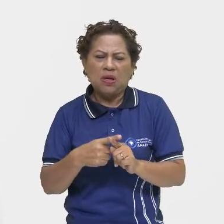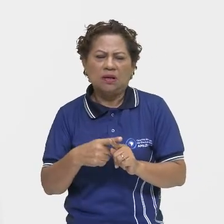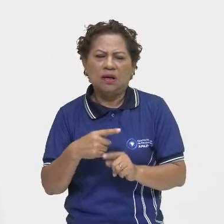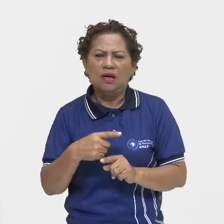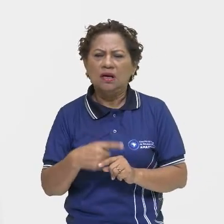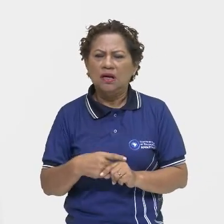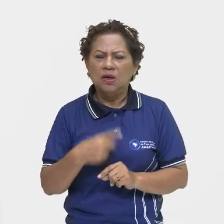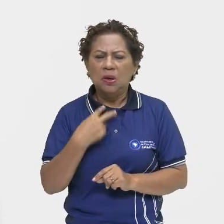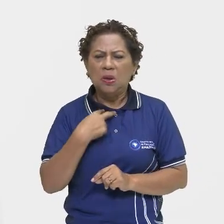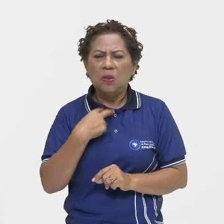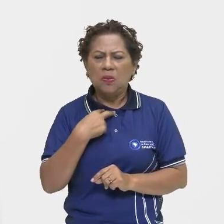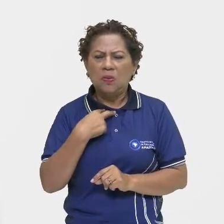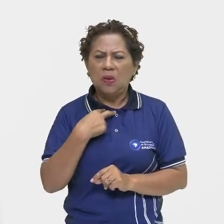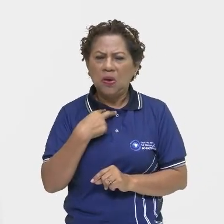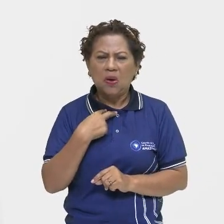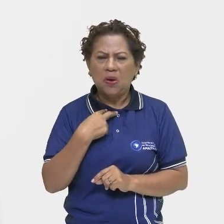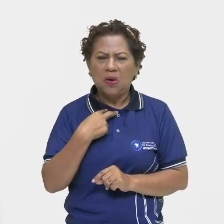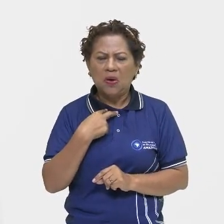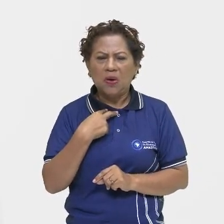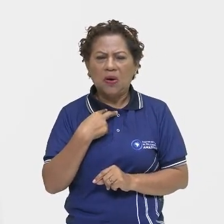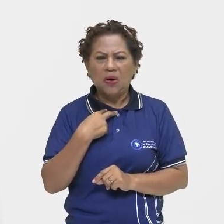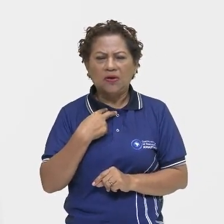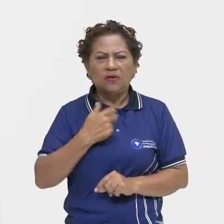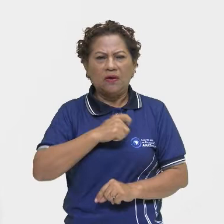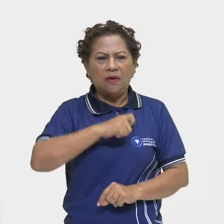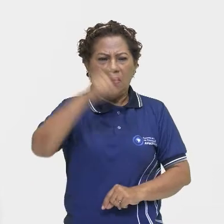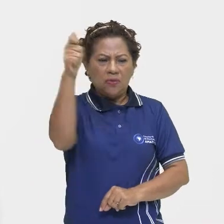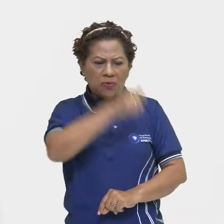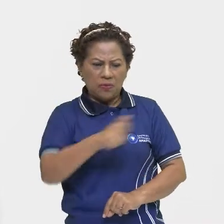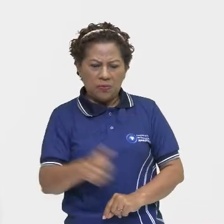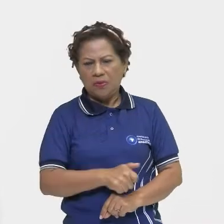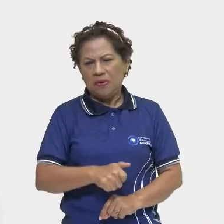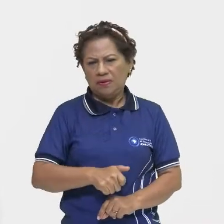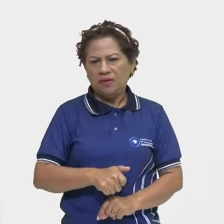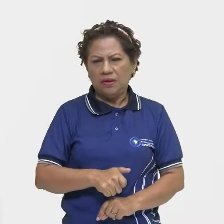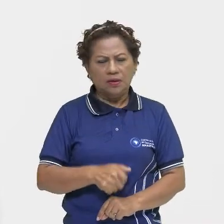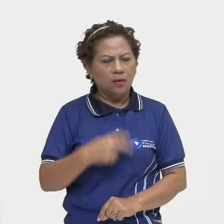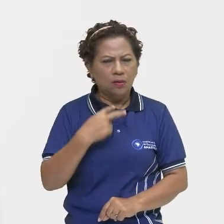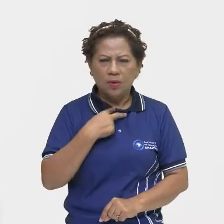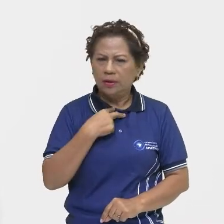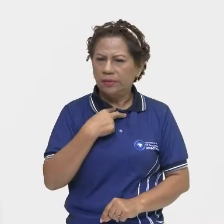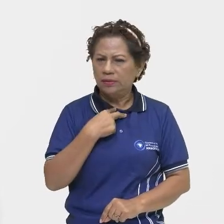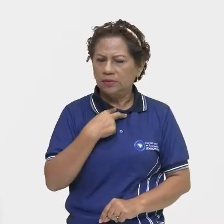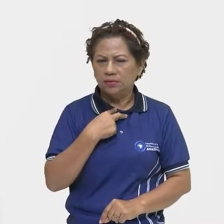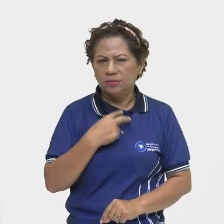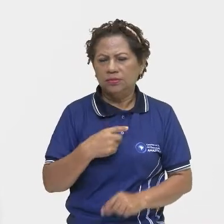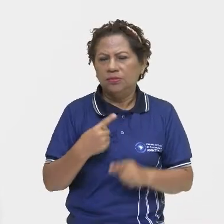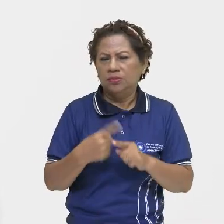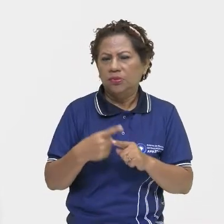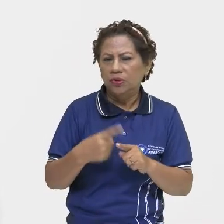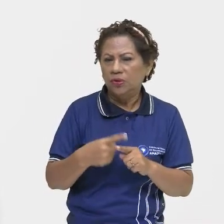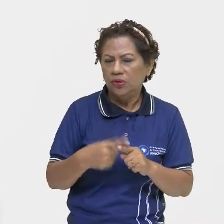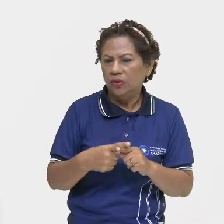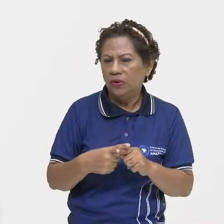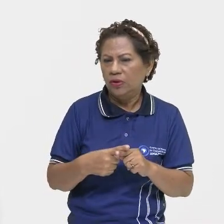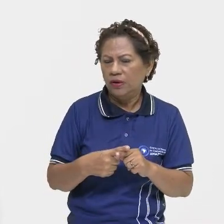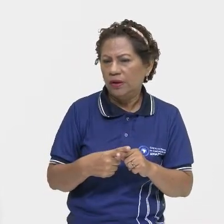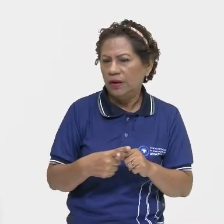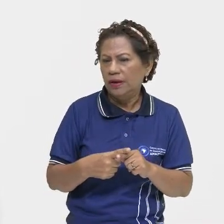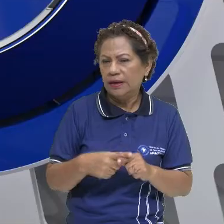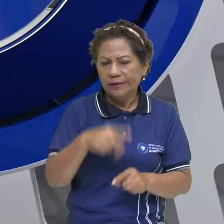vandalismo. A gente não pode sair pichando tudo por aí. Existem algumas características, né,